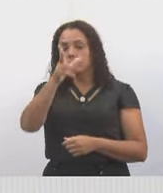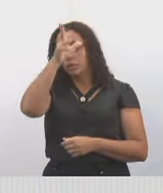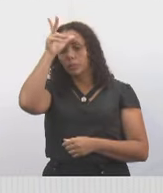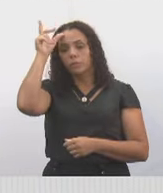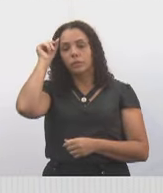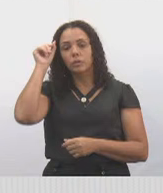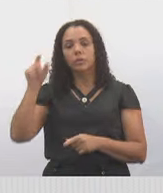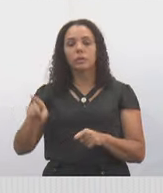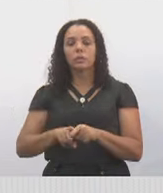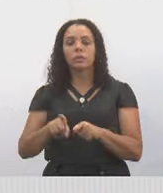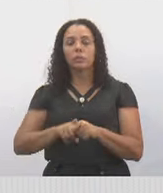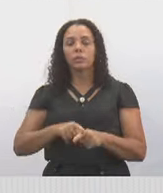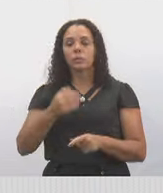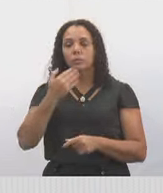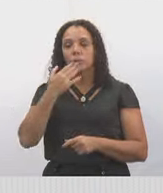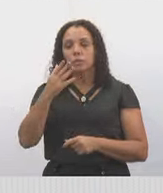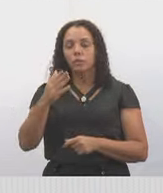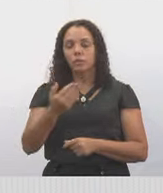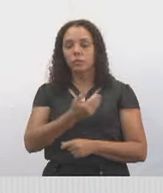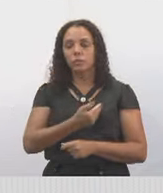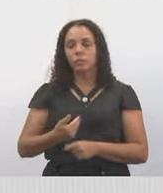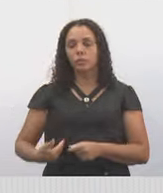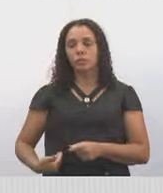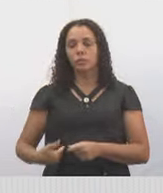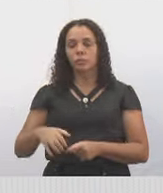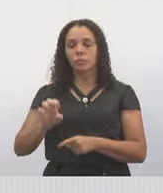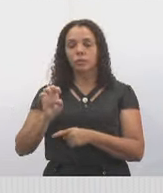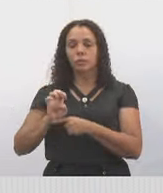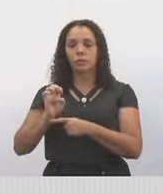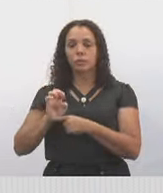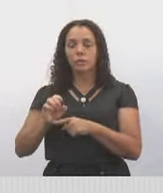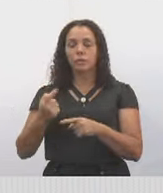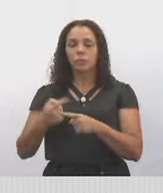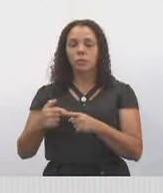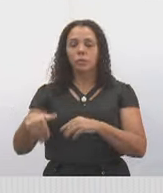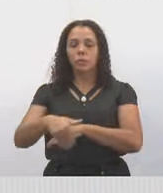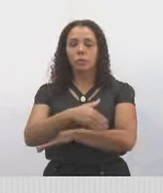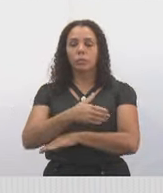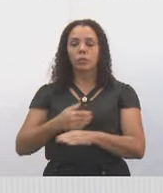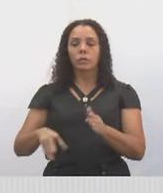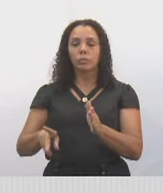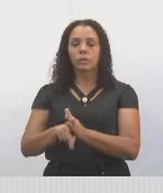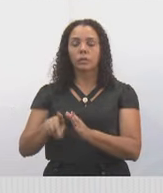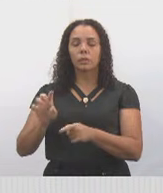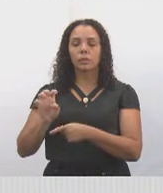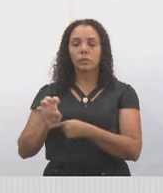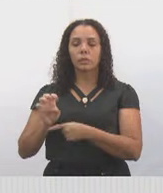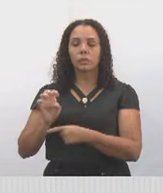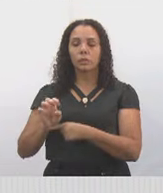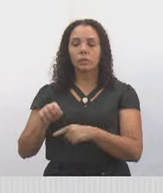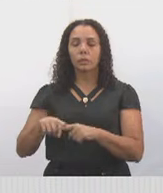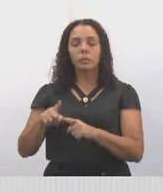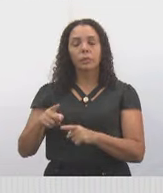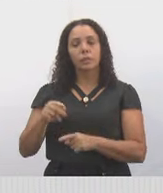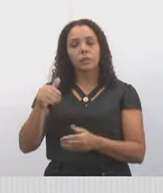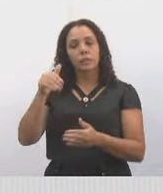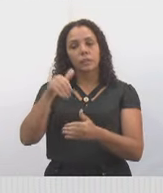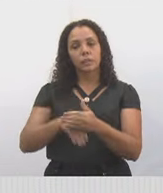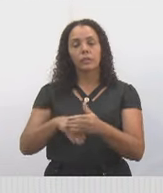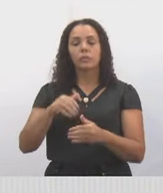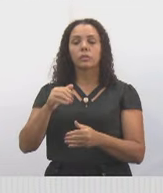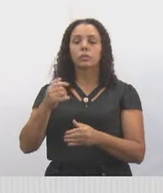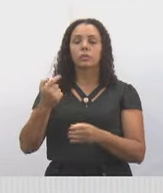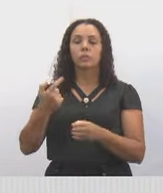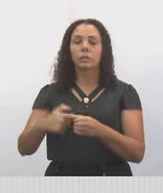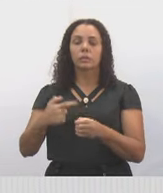também pedimos ao governo de Estado até porque é uma Rodovia Estadual né mas está no município de Jacareí